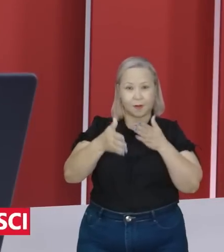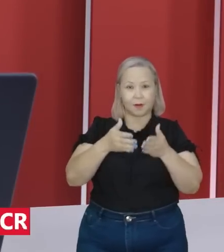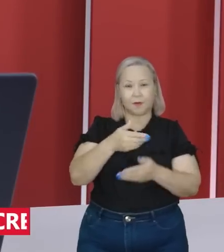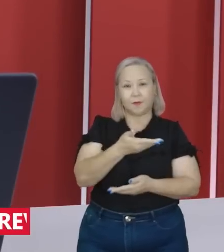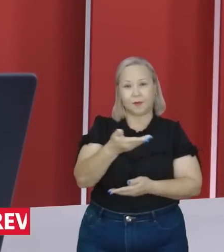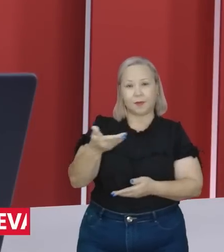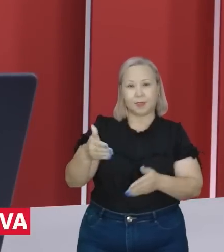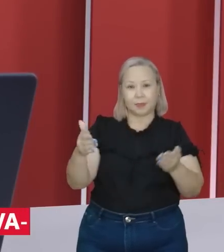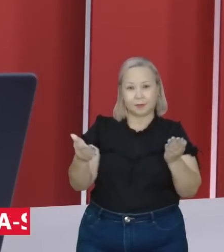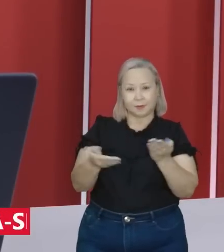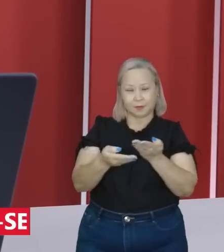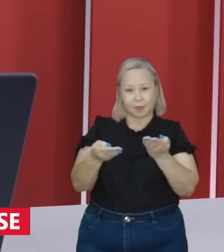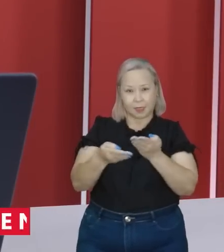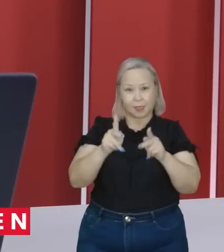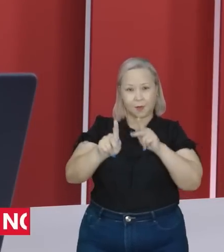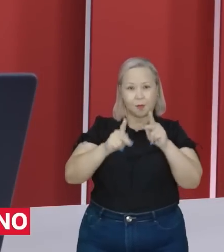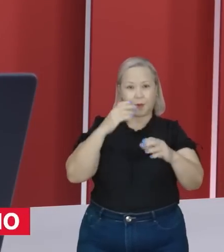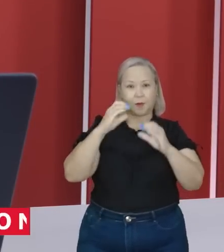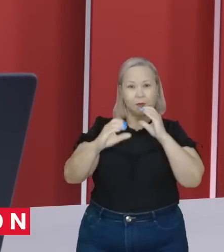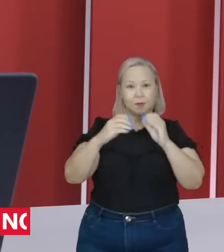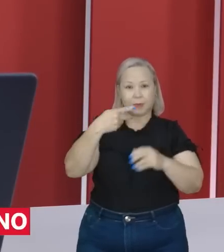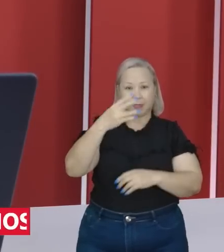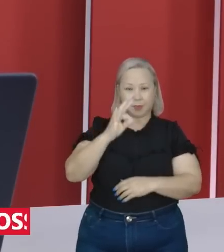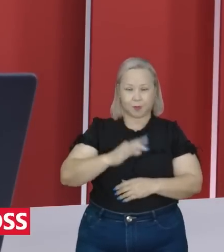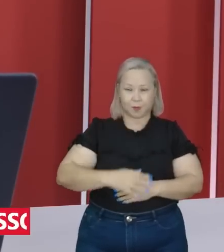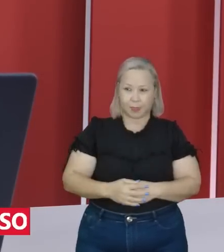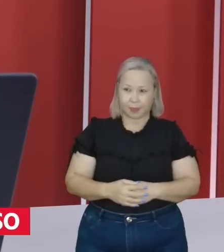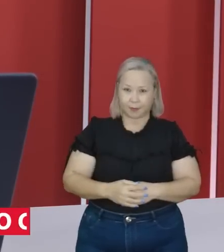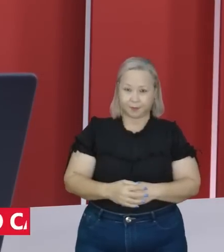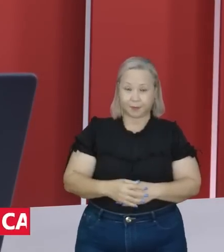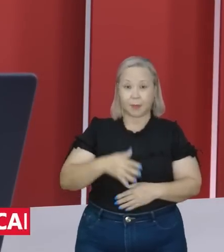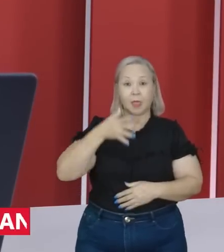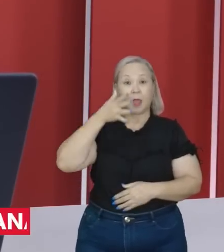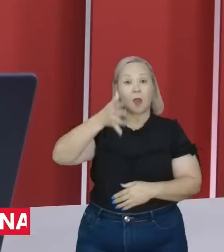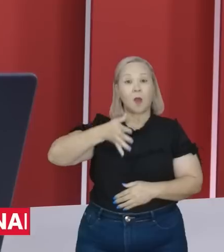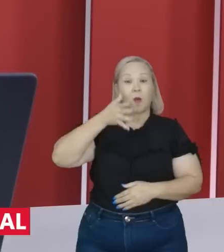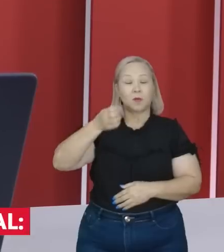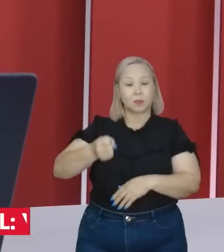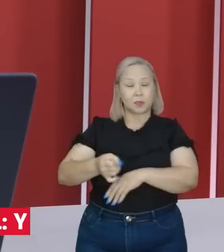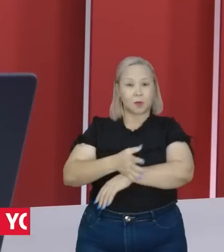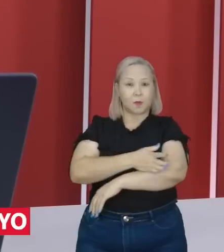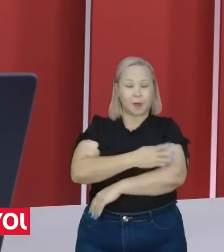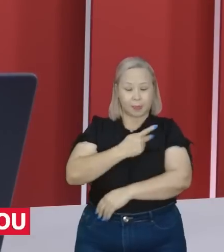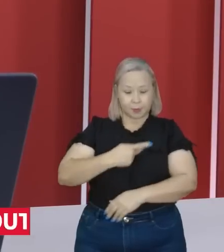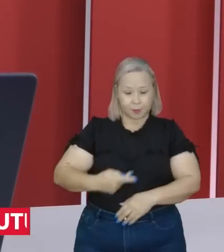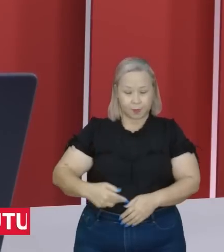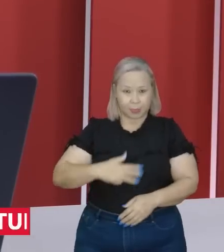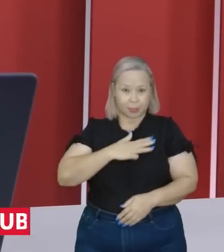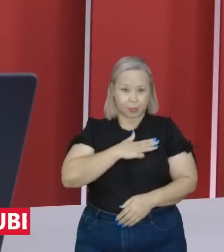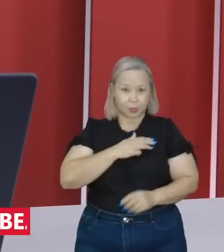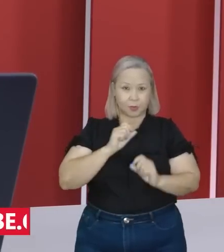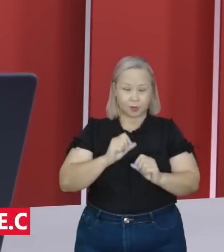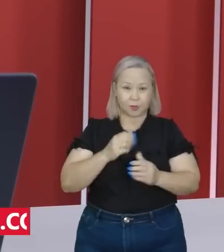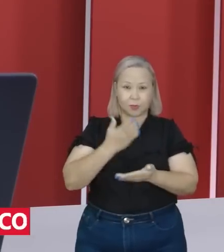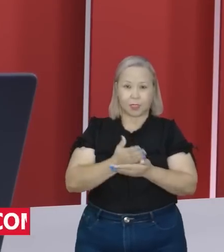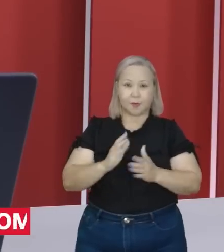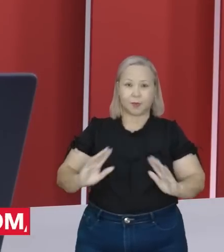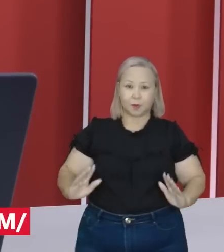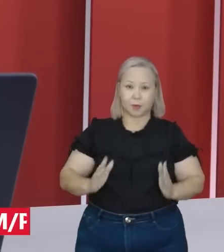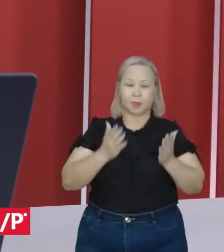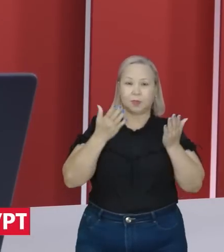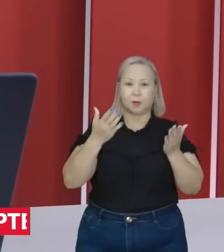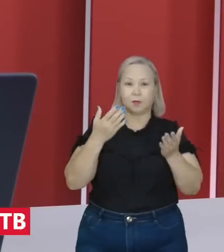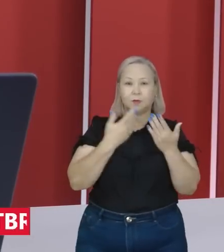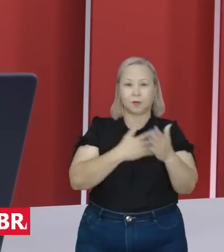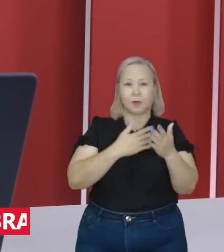do estúdio da Rede Povo de Comunicação, do PT. Um discurso emocionado do presidente Lula encerrou as comemorações do